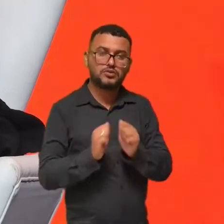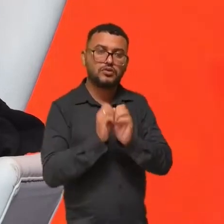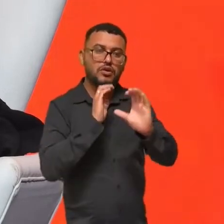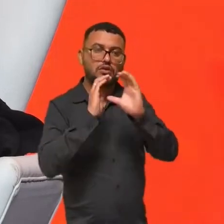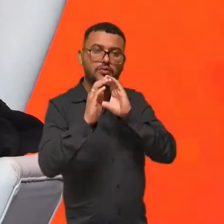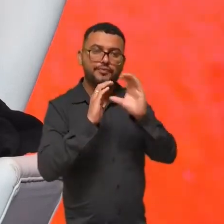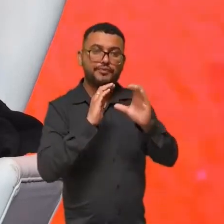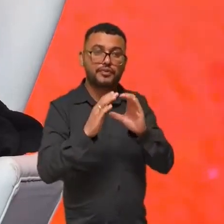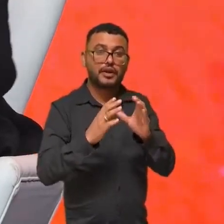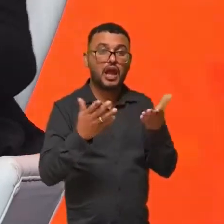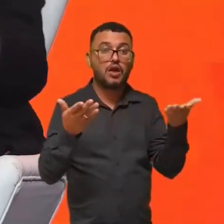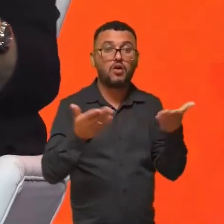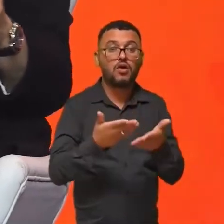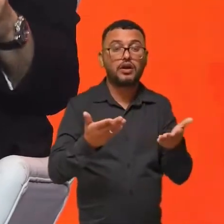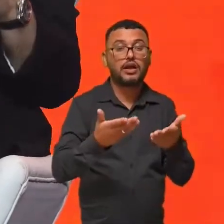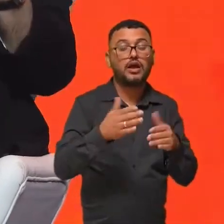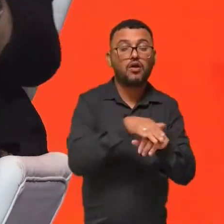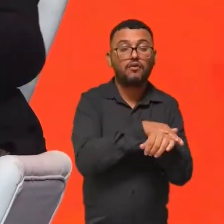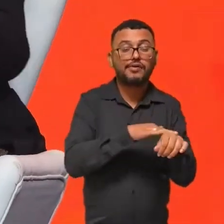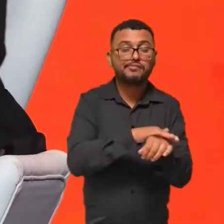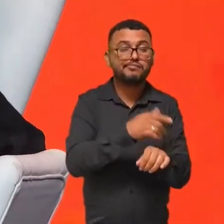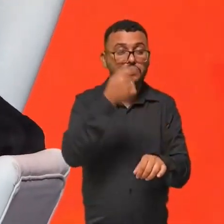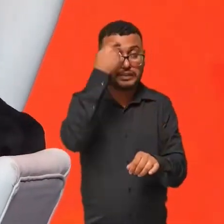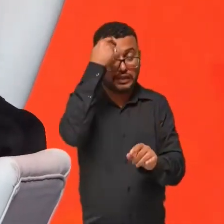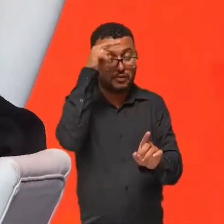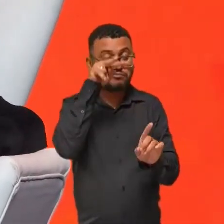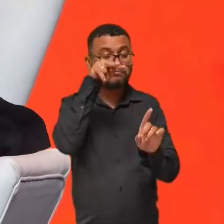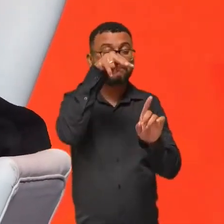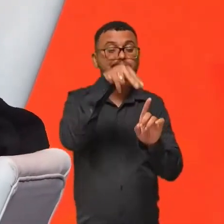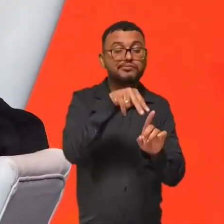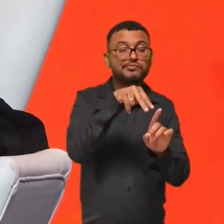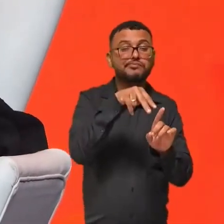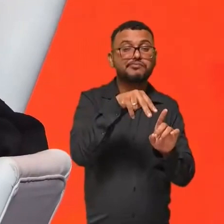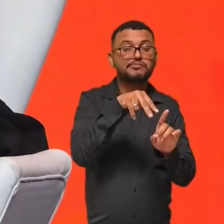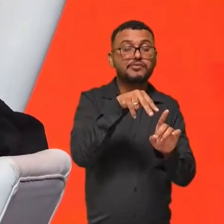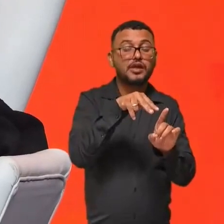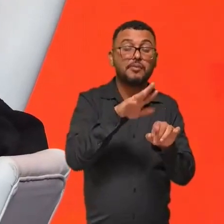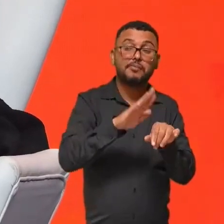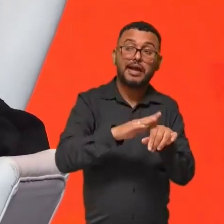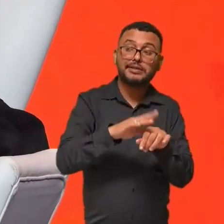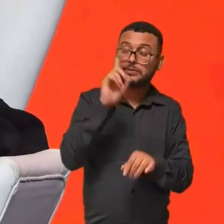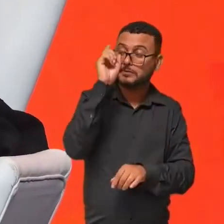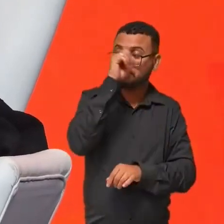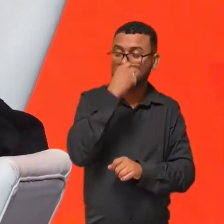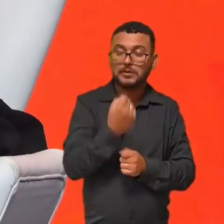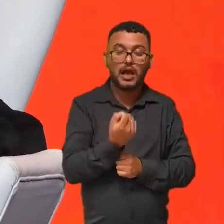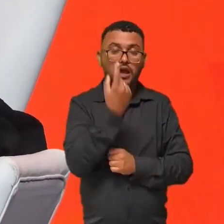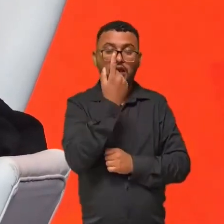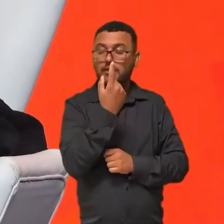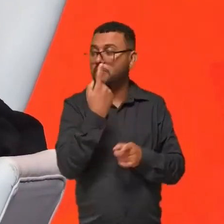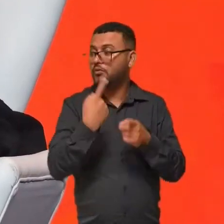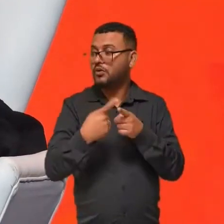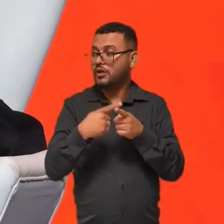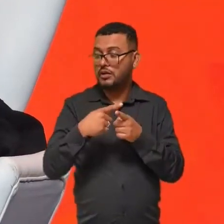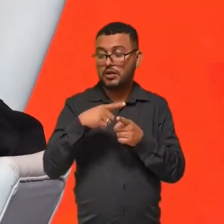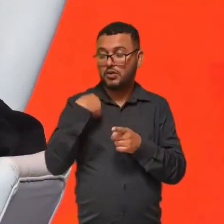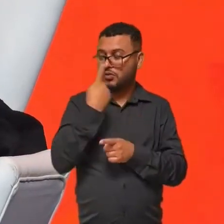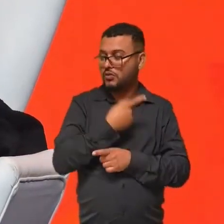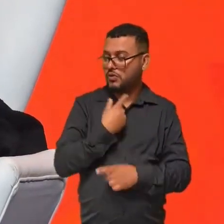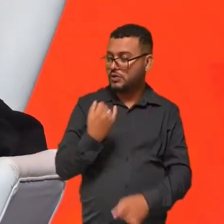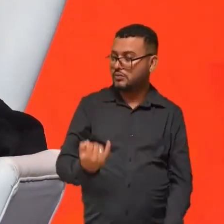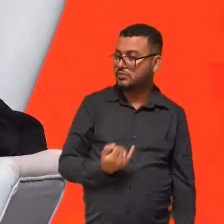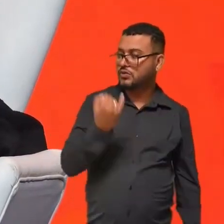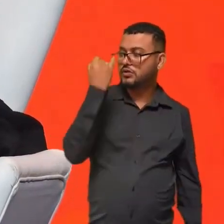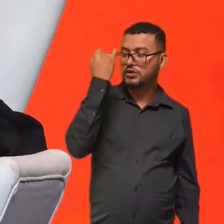uma perspectiva que talvez seja um pouco rara para vocês, mas para nós é muito importante. Primeiro, eu queria dizer que